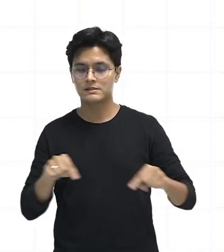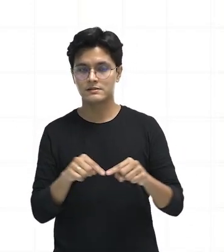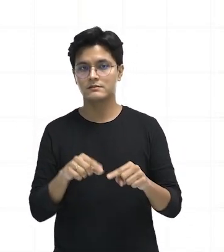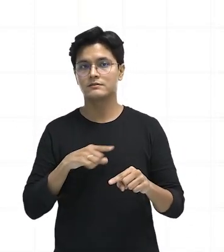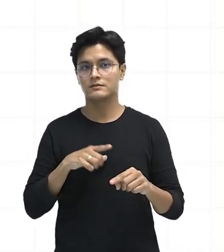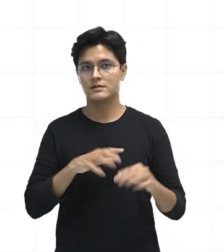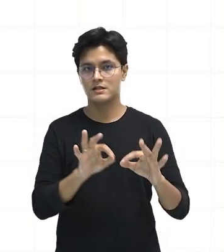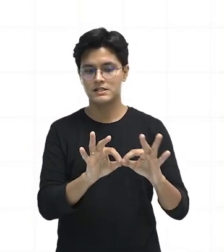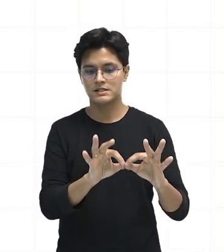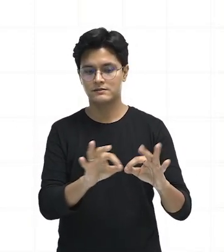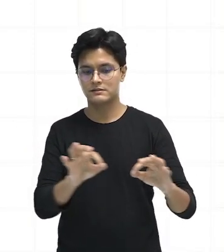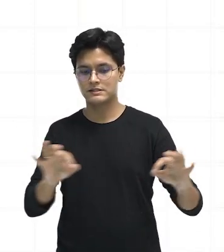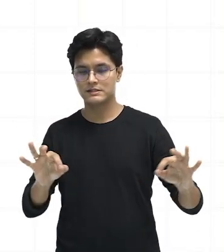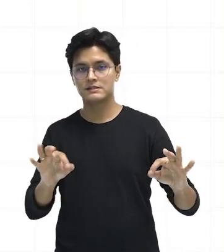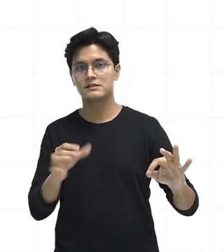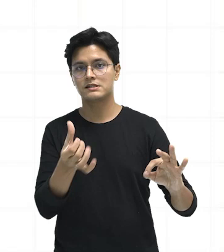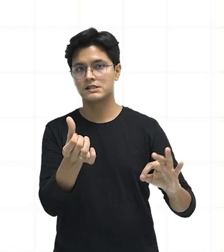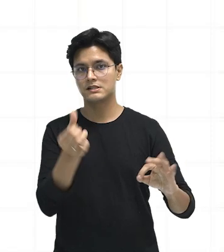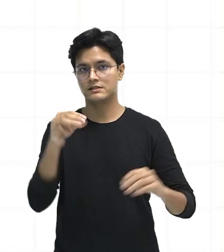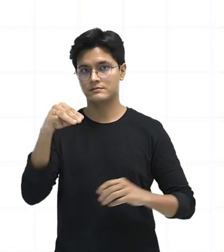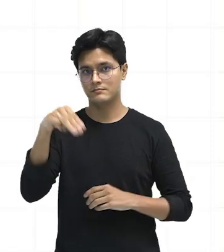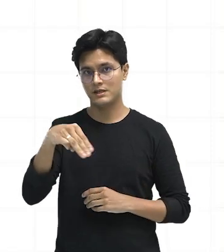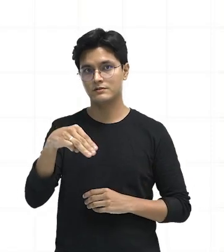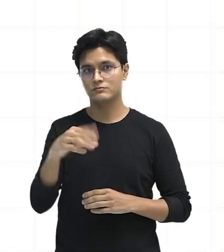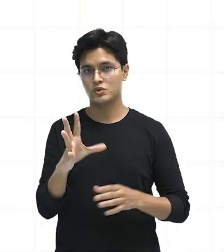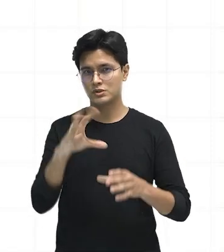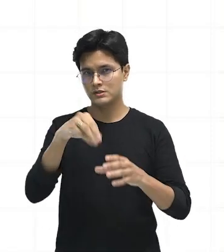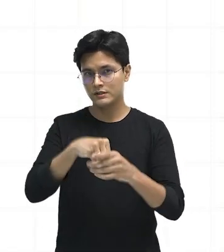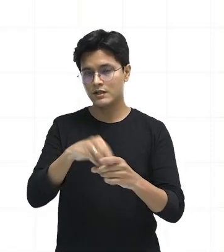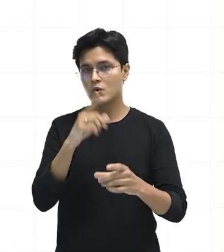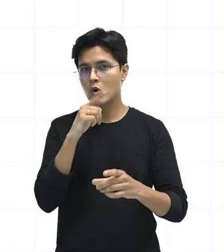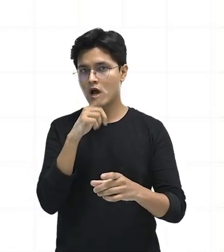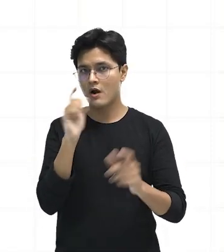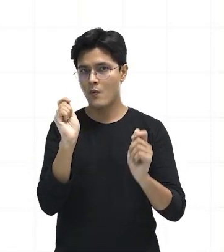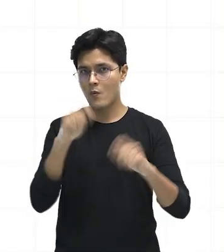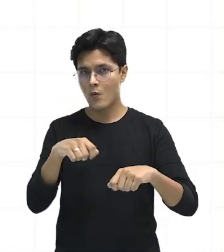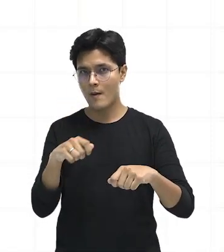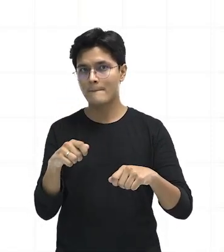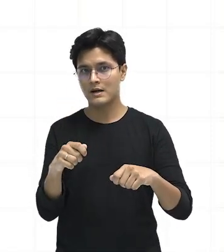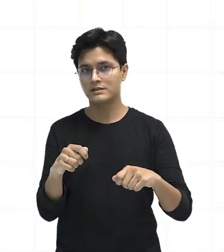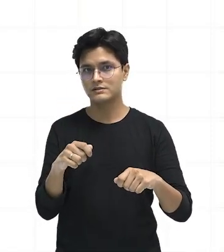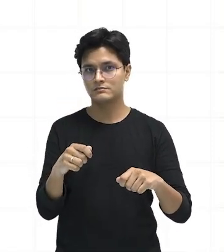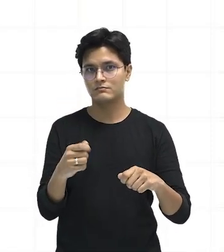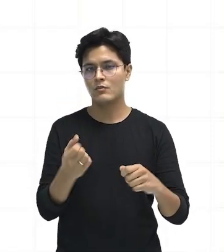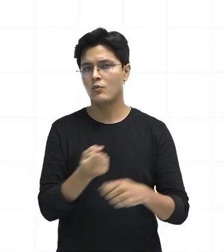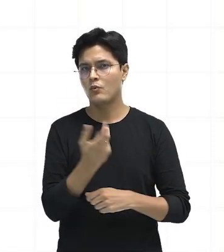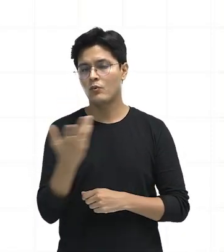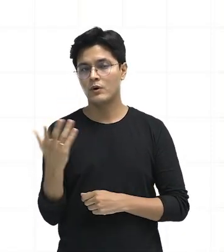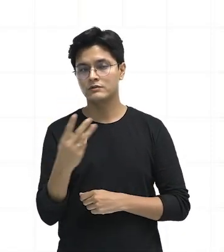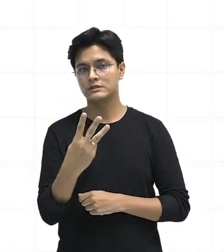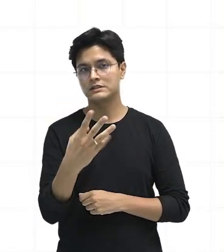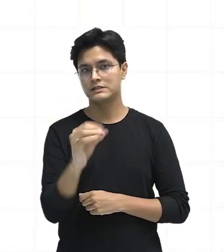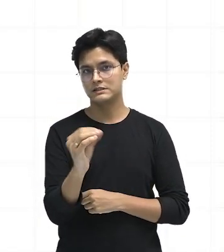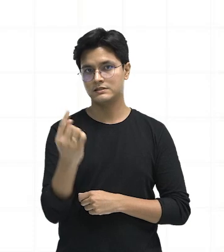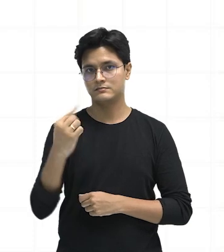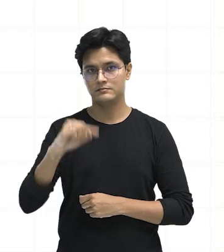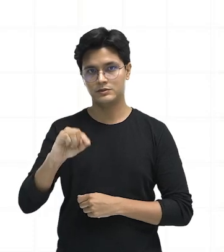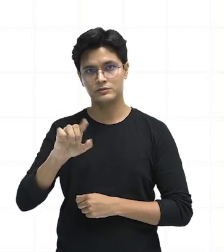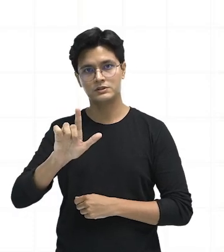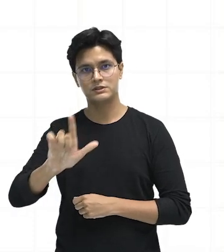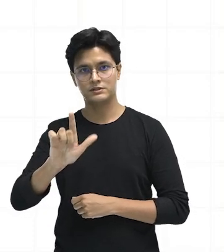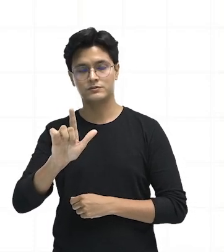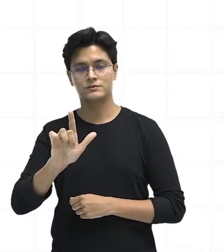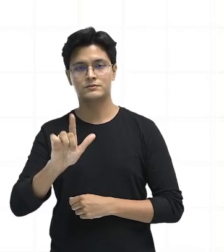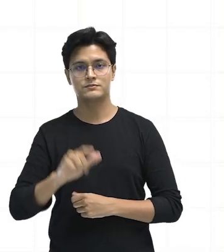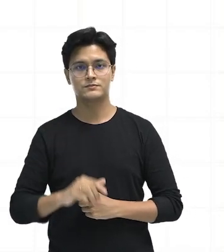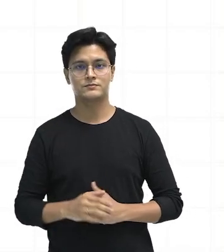6 metros de comprimento. E dentro dela, a gente consegue colocar 30.000 litros de água. Vou